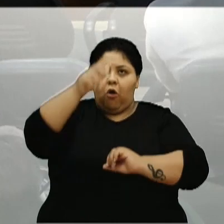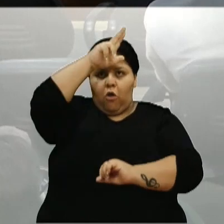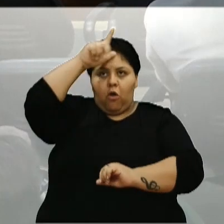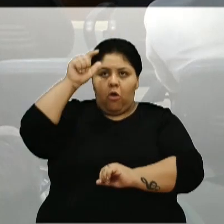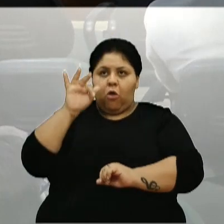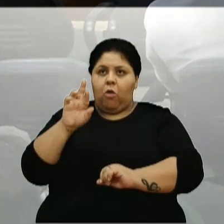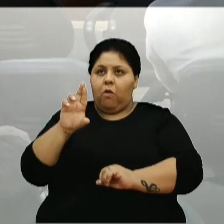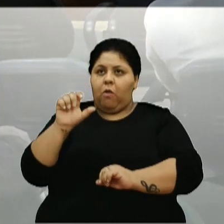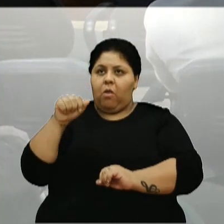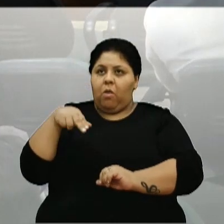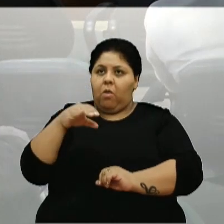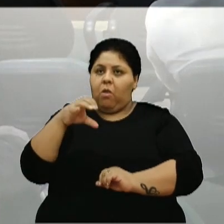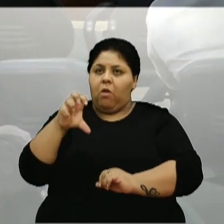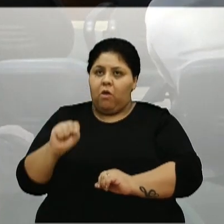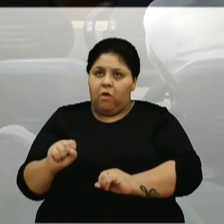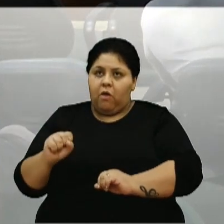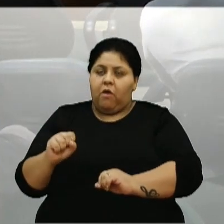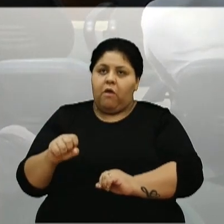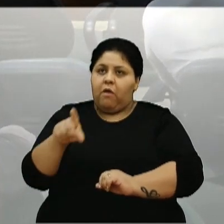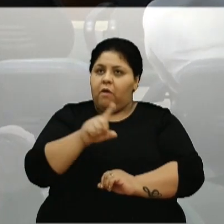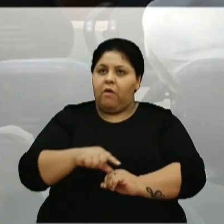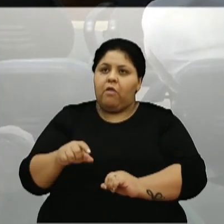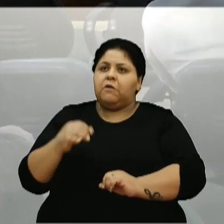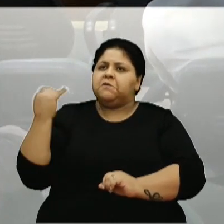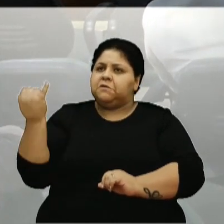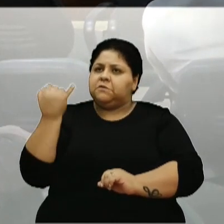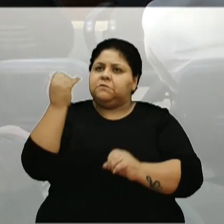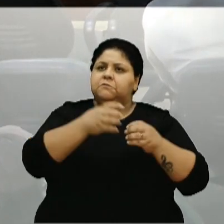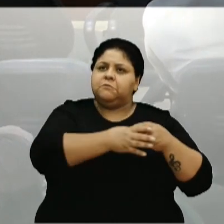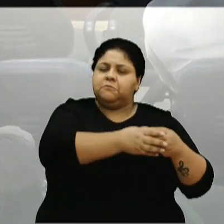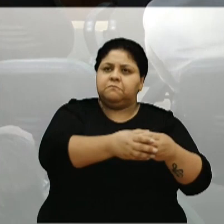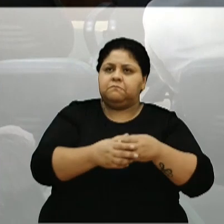Francis Venturim, a nossa valiosa equipe de gestão e